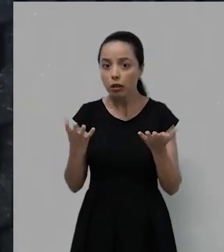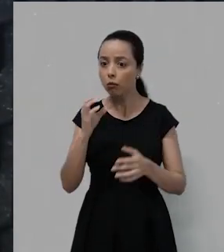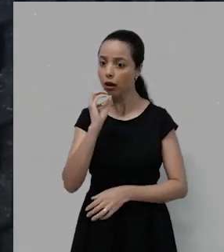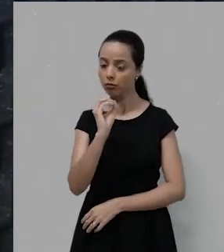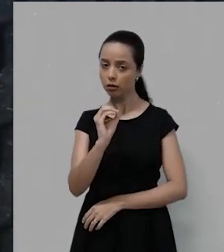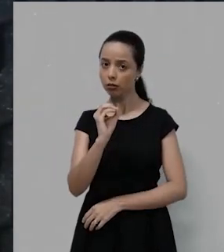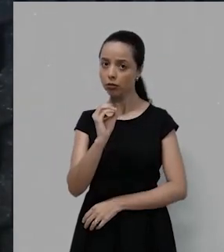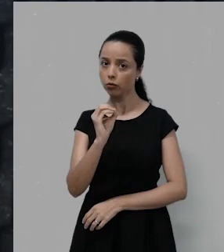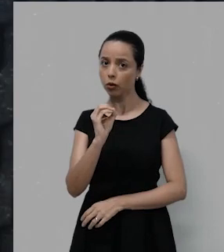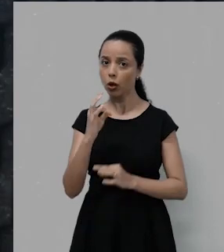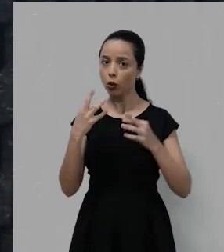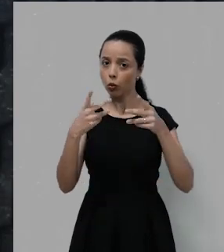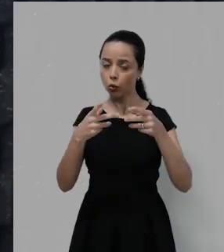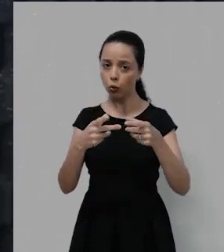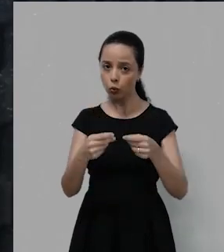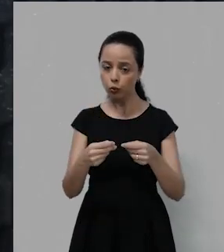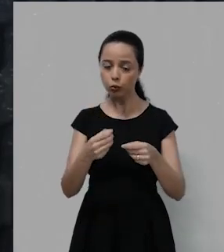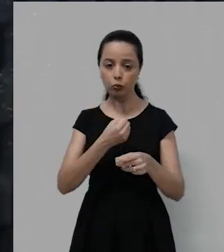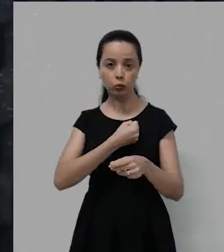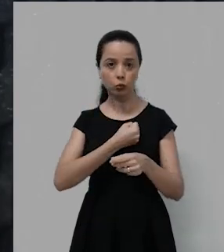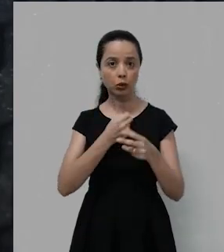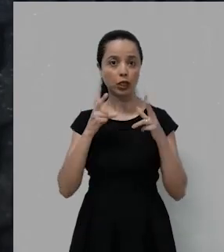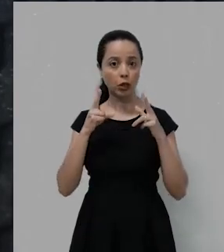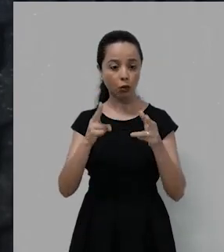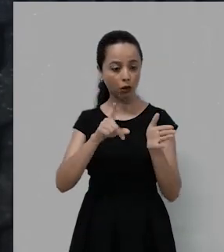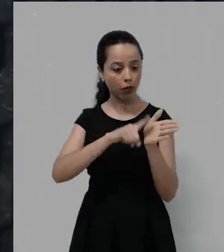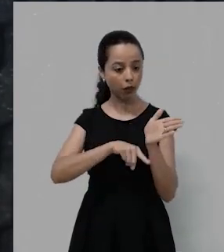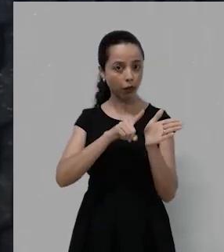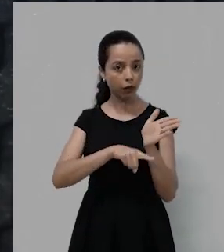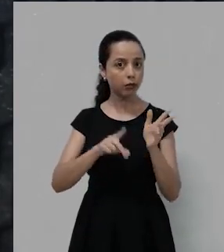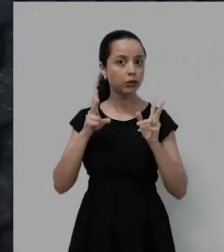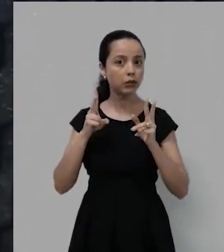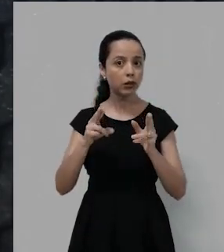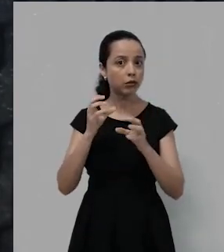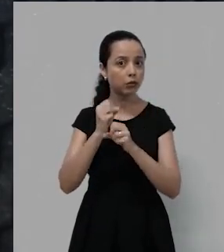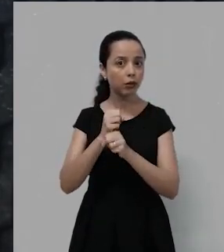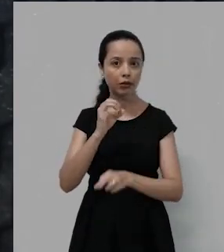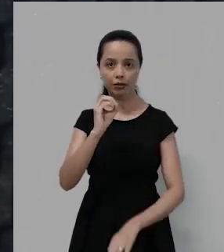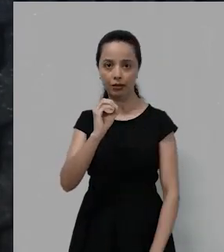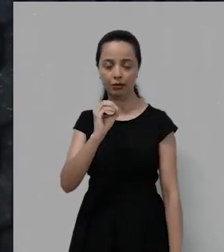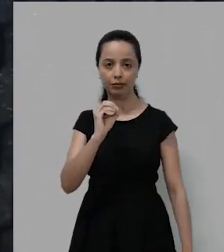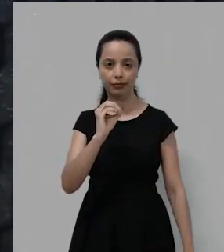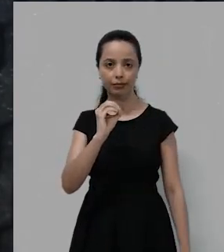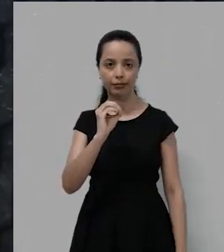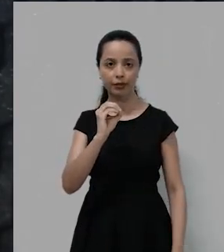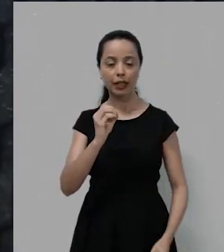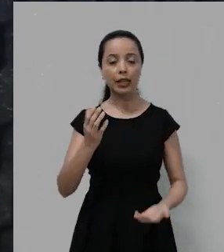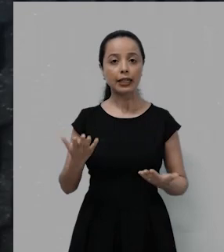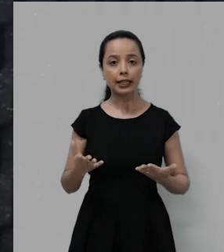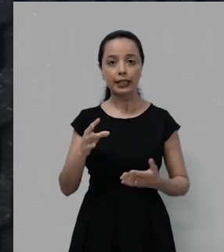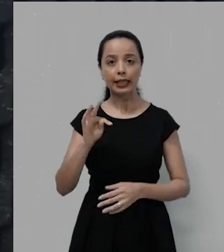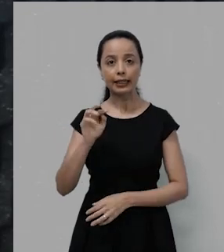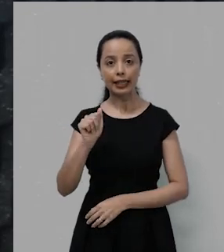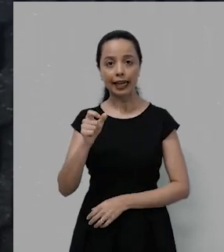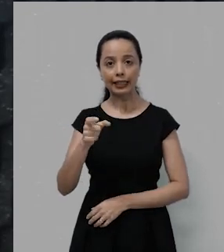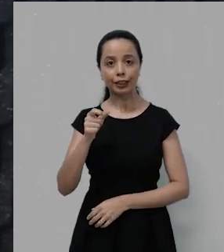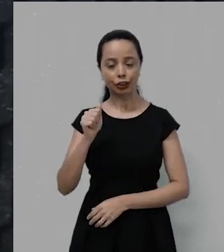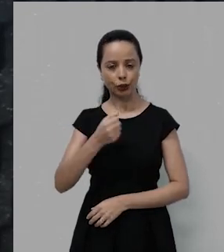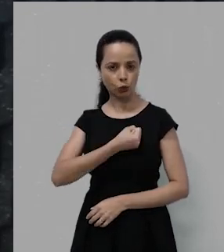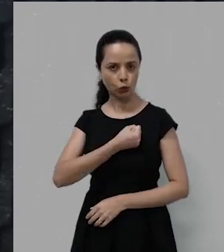igual, quando ele é subtraído pelo mesmo valor, ele vai dar igual a zero. E a taxa de imigração, ele disse